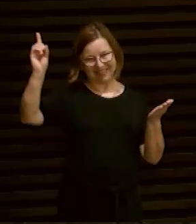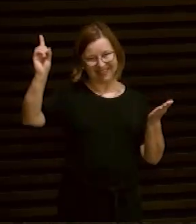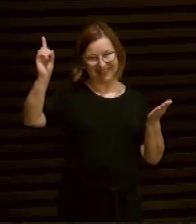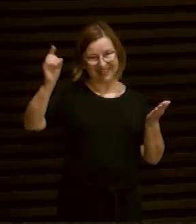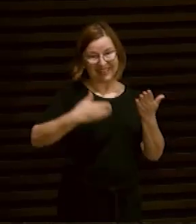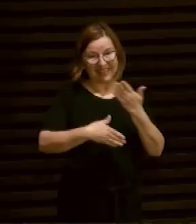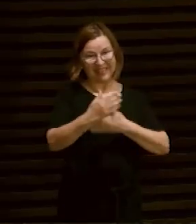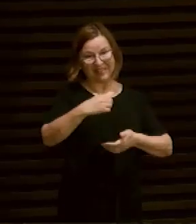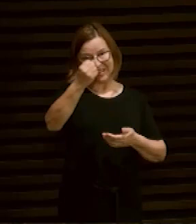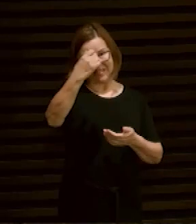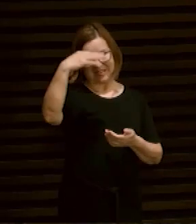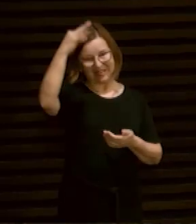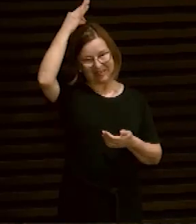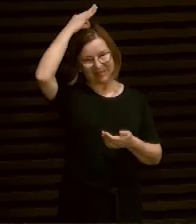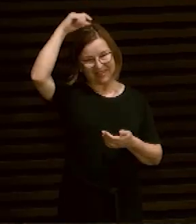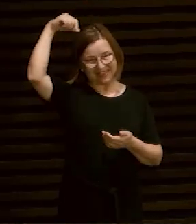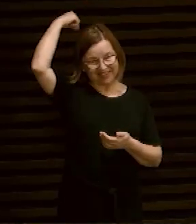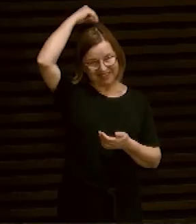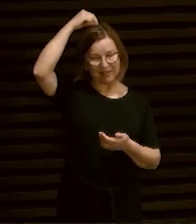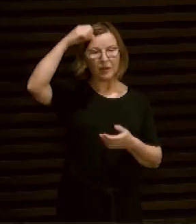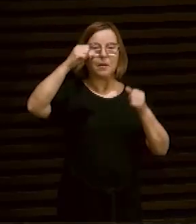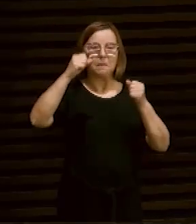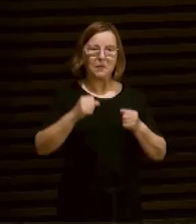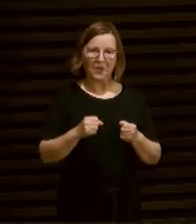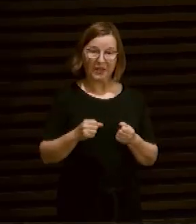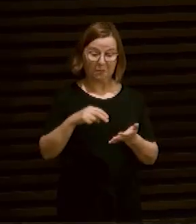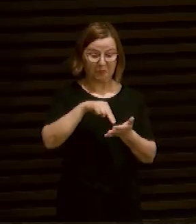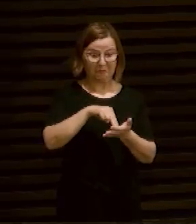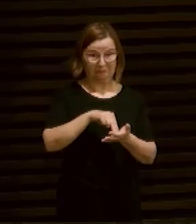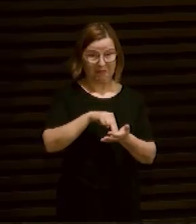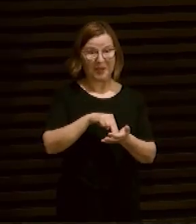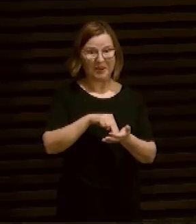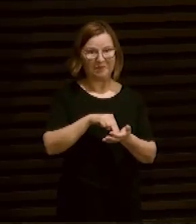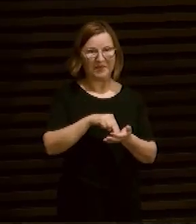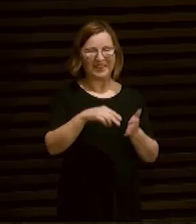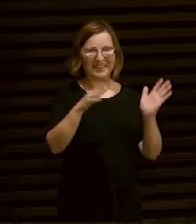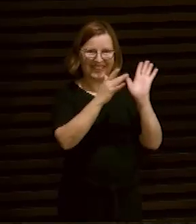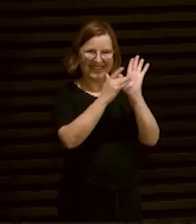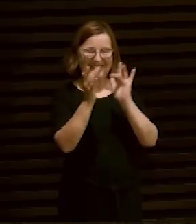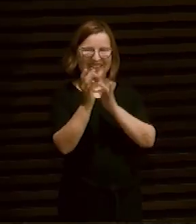Santo. Olhando firmemente para Jesus.